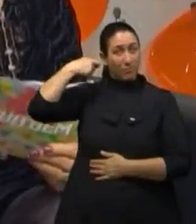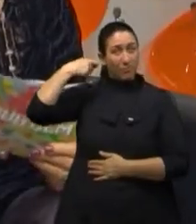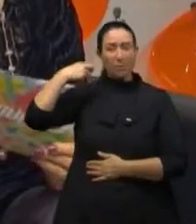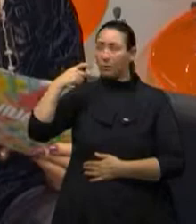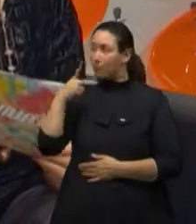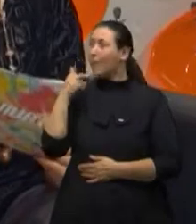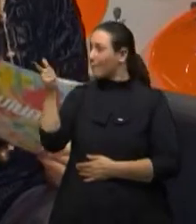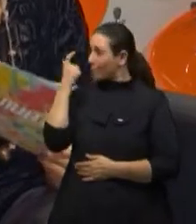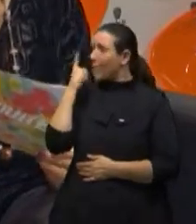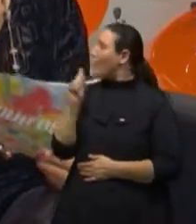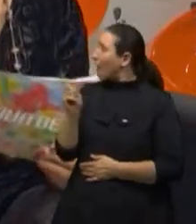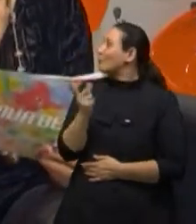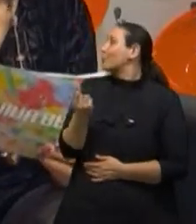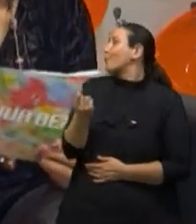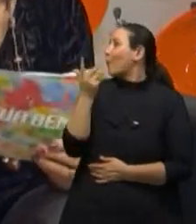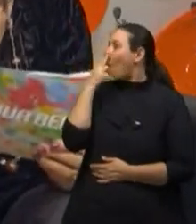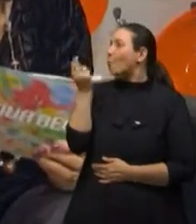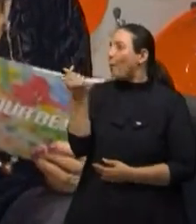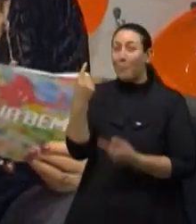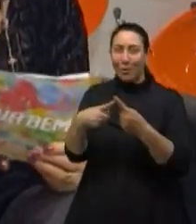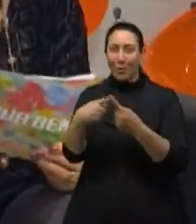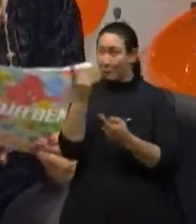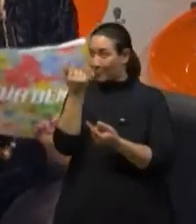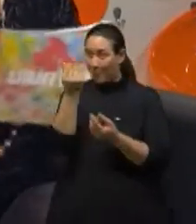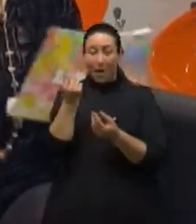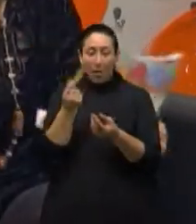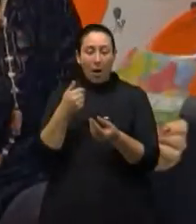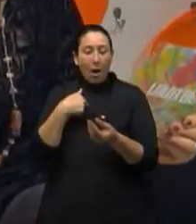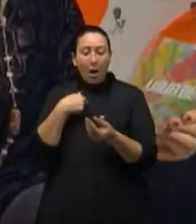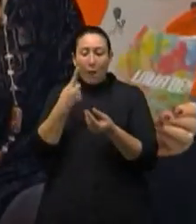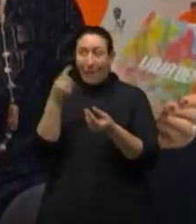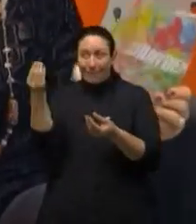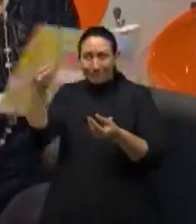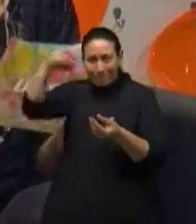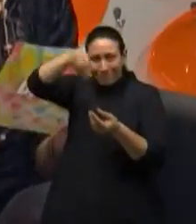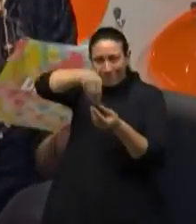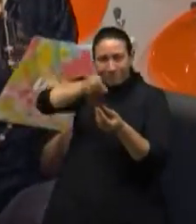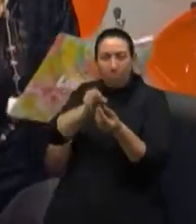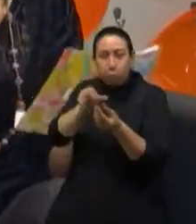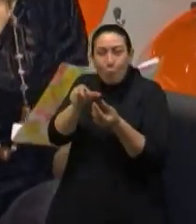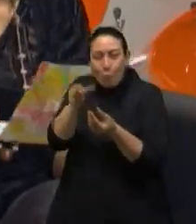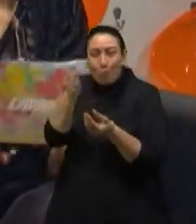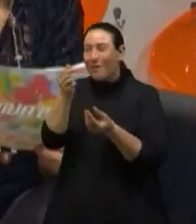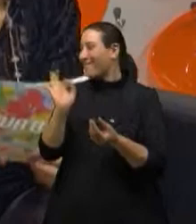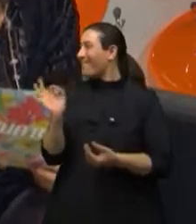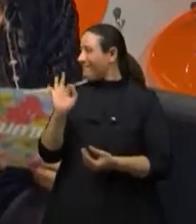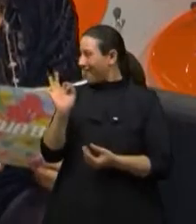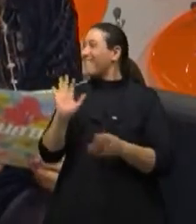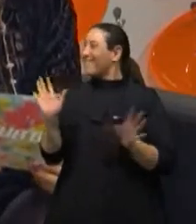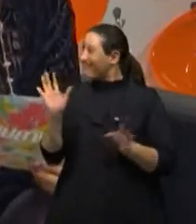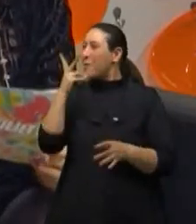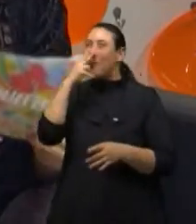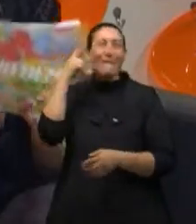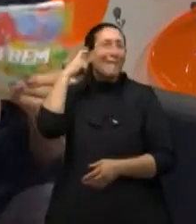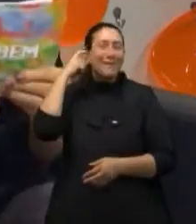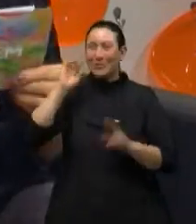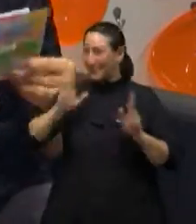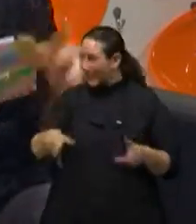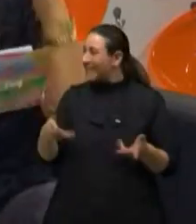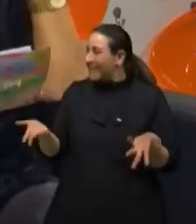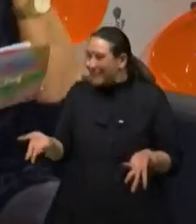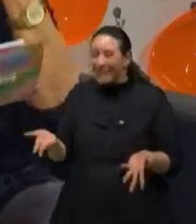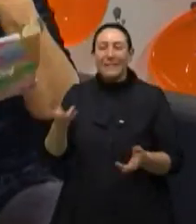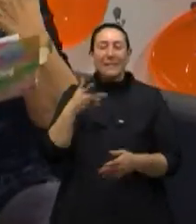na carteira da gente não é como dinheiro na Não adianta só quanto mais eu tiro mais produzo não não é assim na